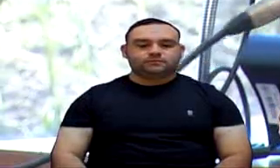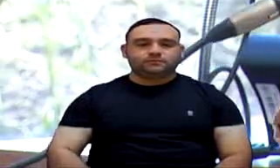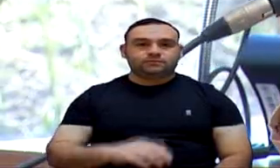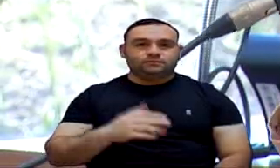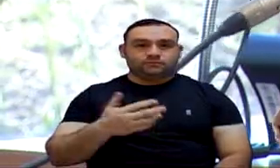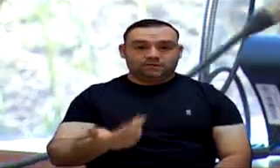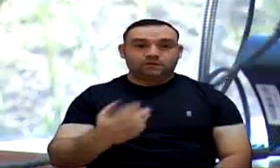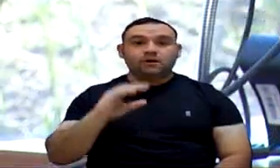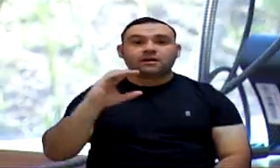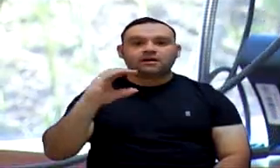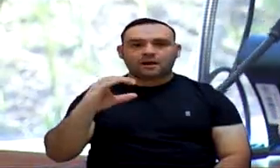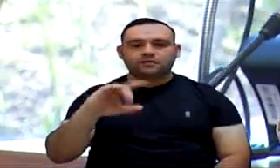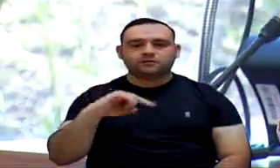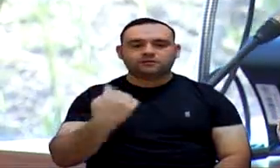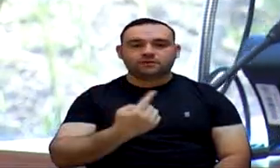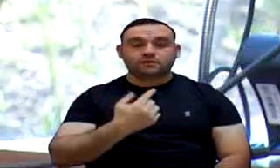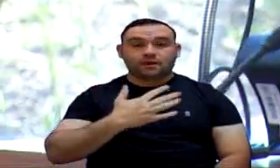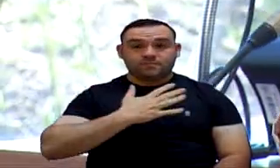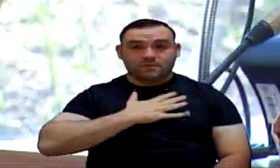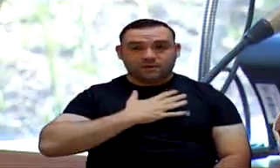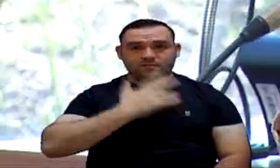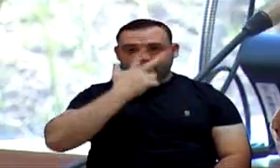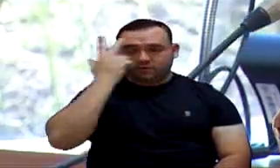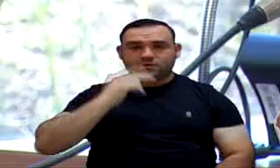operações de crédito